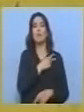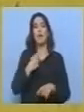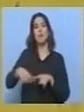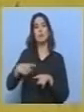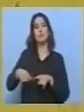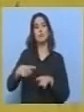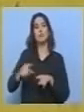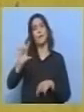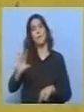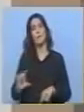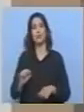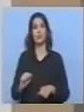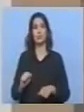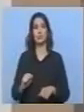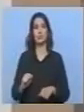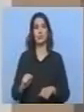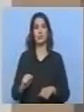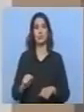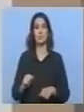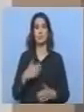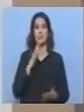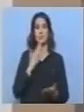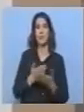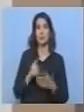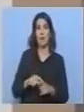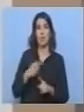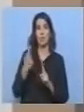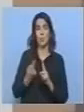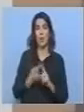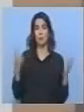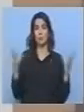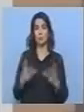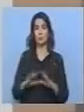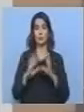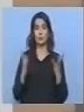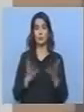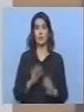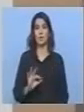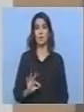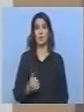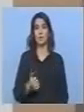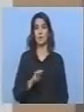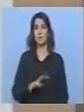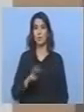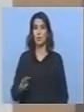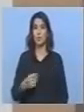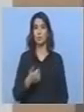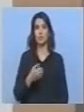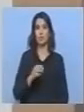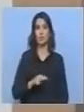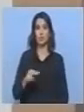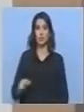Bom, a descida do valor das propinas tem um impacto anual no conjunto do sistema de 45 milhões, 50 milhões de euros.